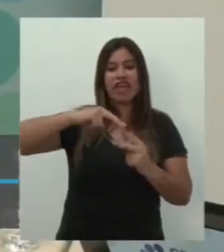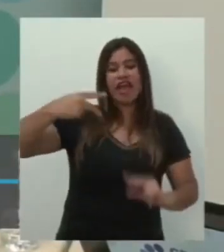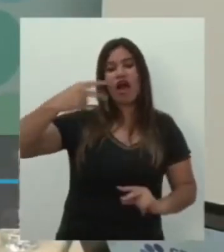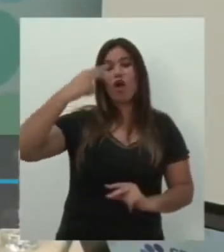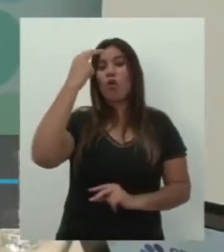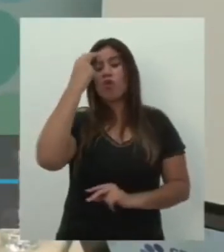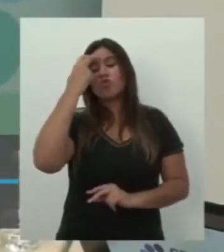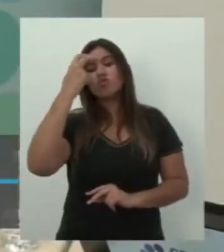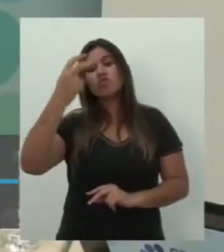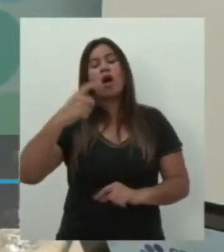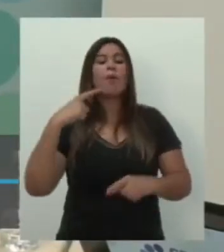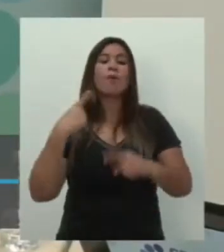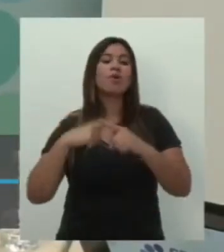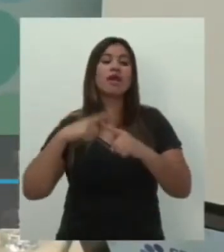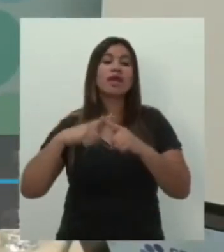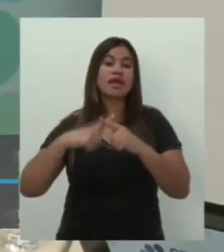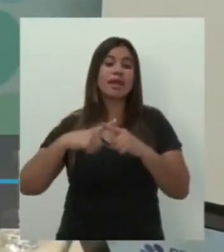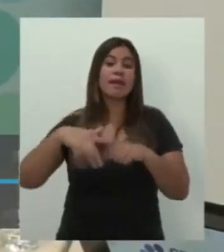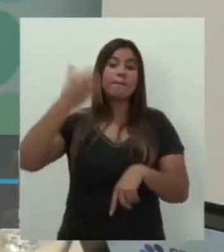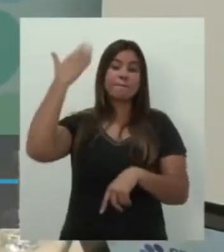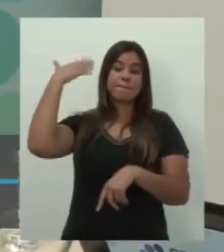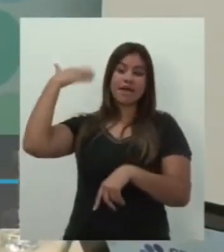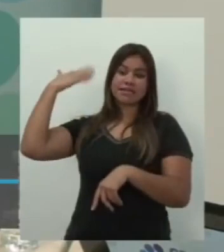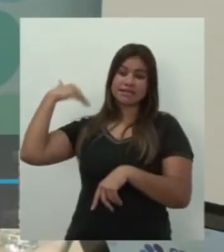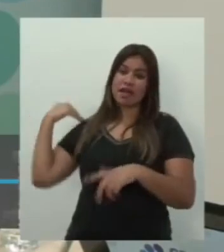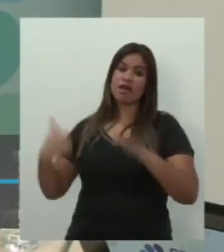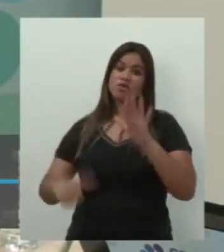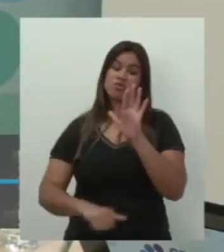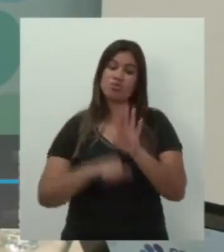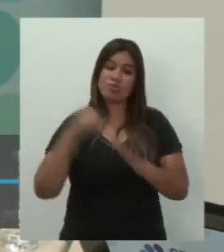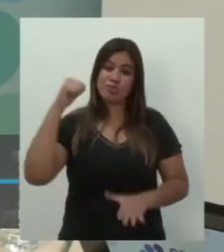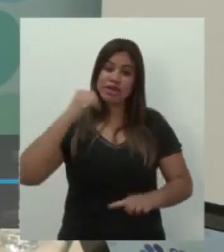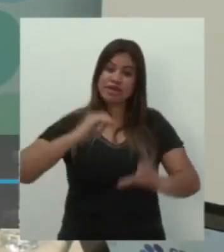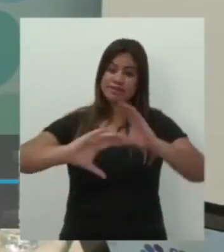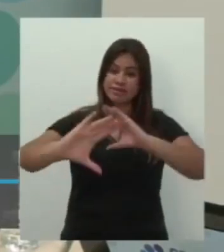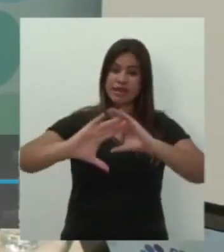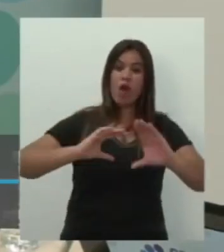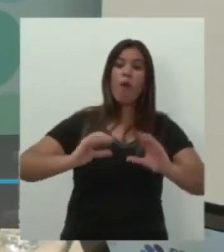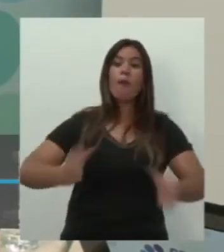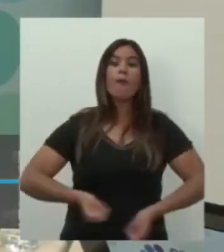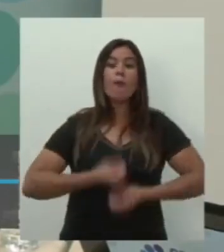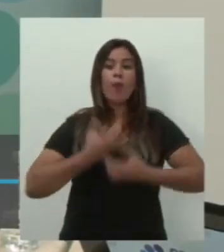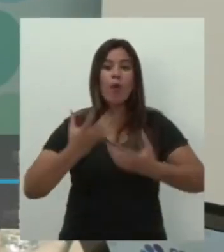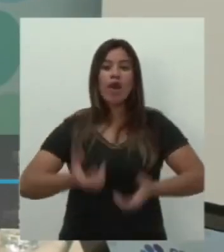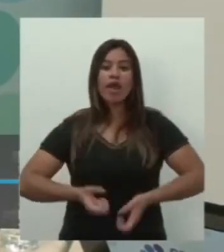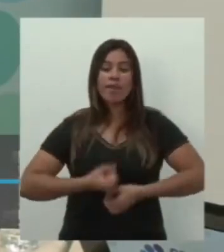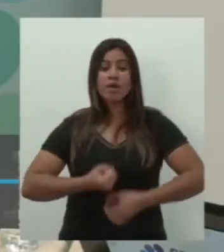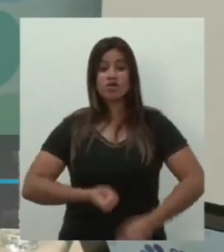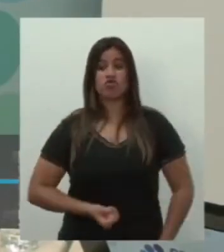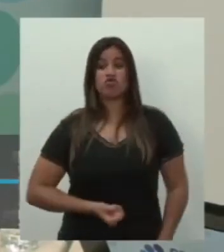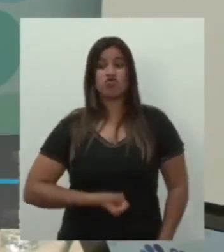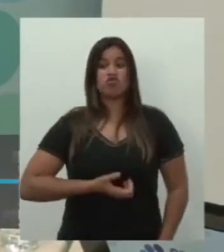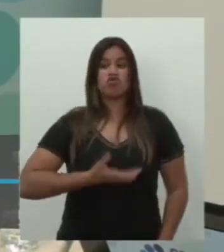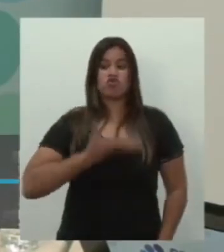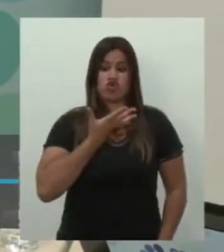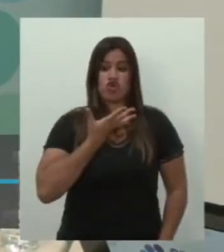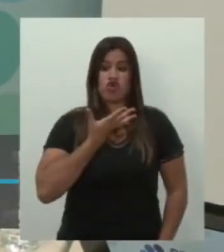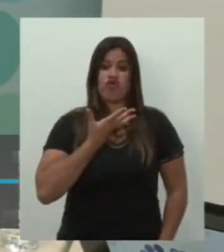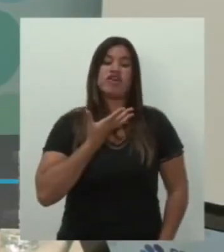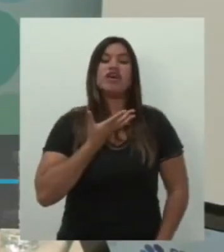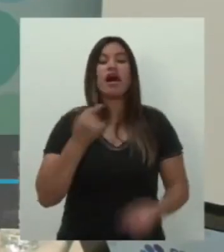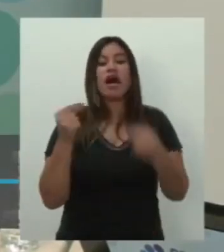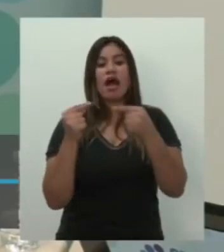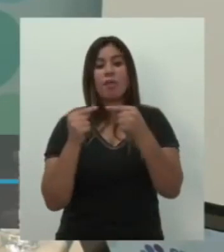As primeiras cantigas, as primeiras canções compostas, os primeiros poemas, né, que são as trovas compostas em língua portuguesa,